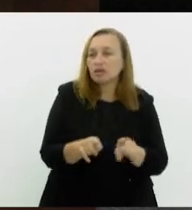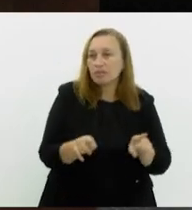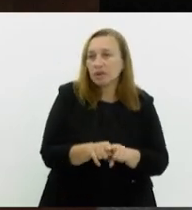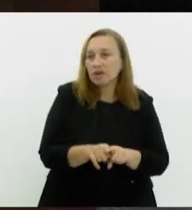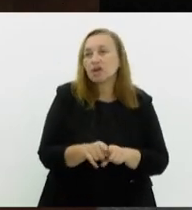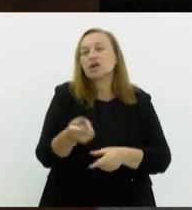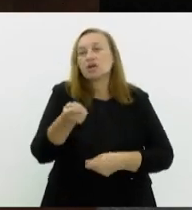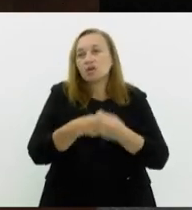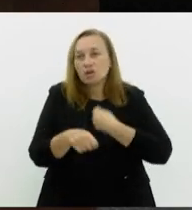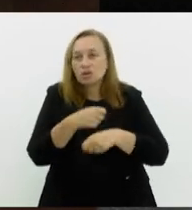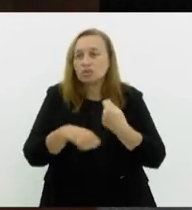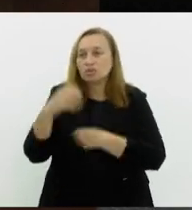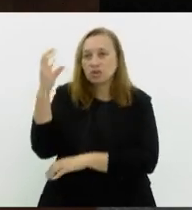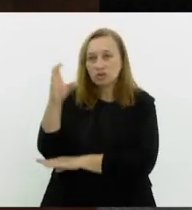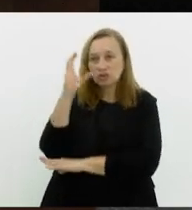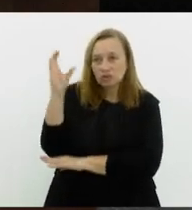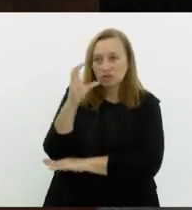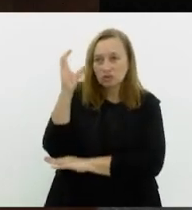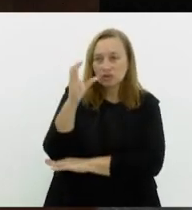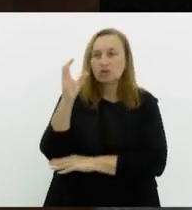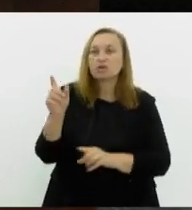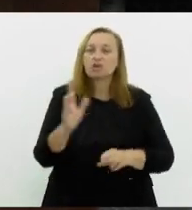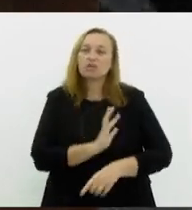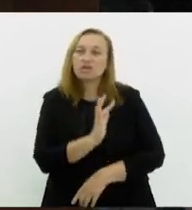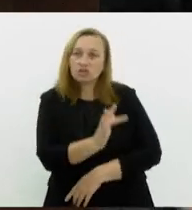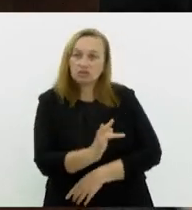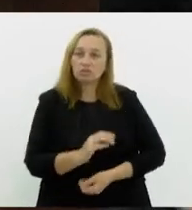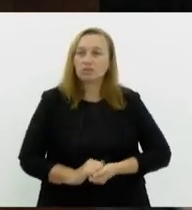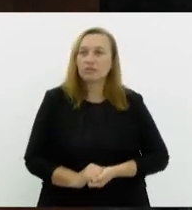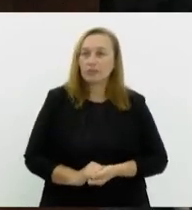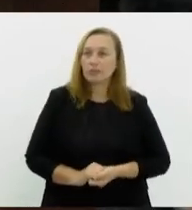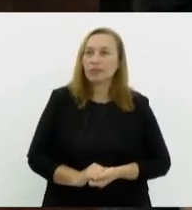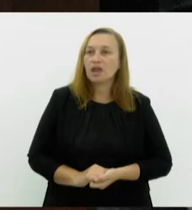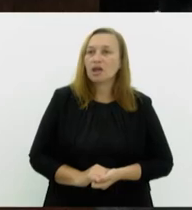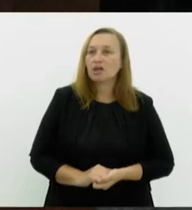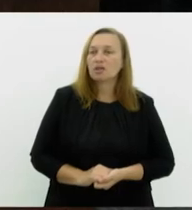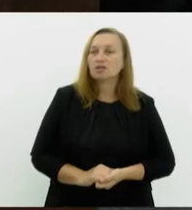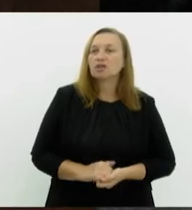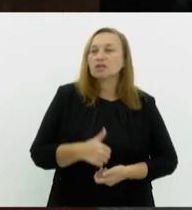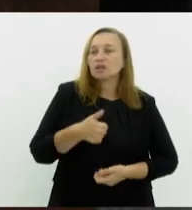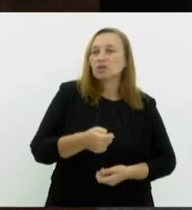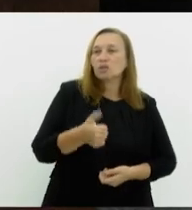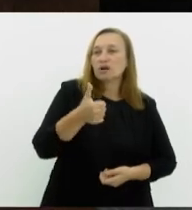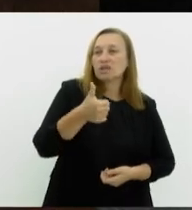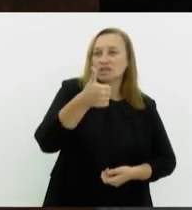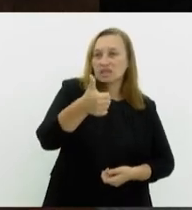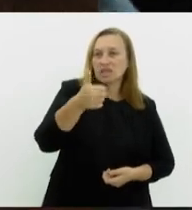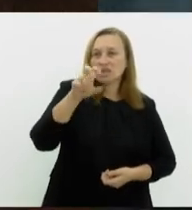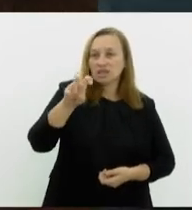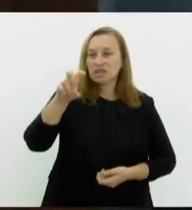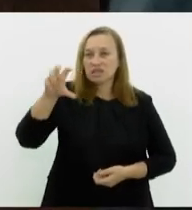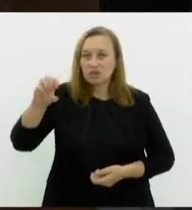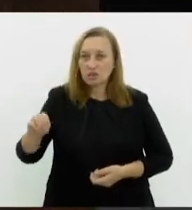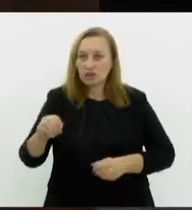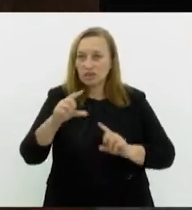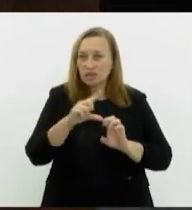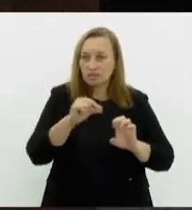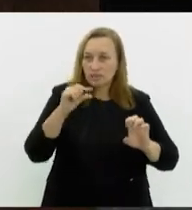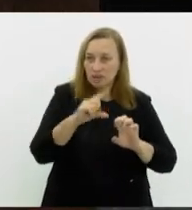para a economia de Niterói e também para a Baixada Fluminense. Quase 150